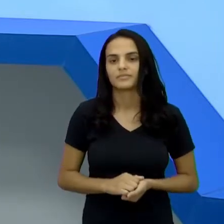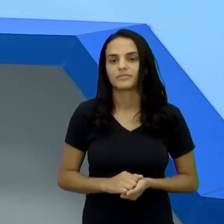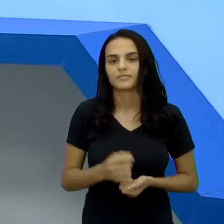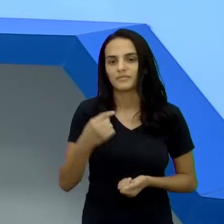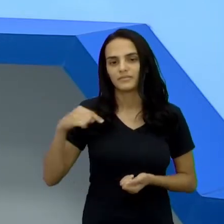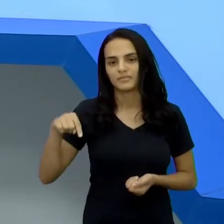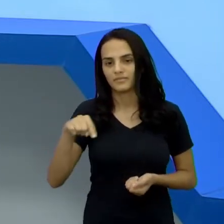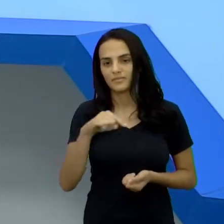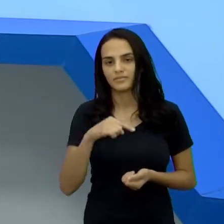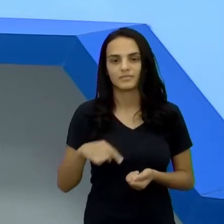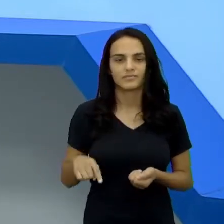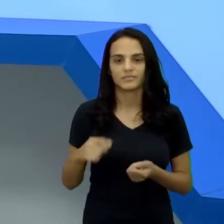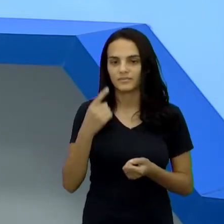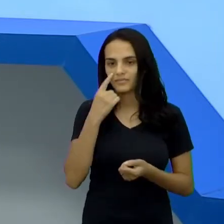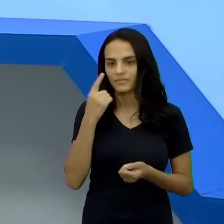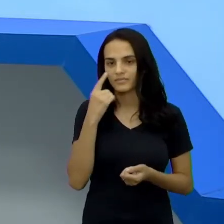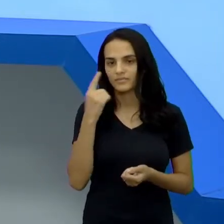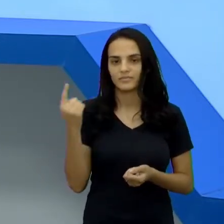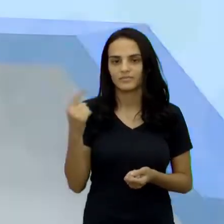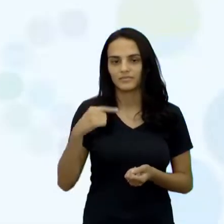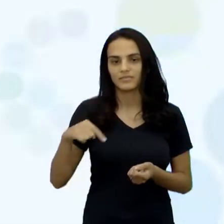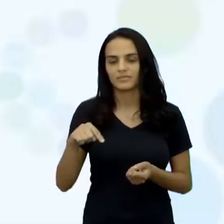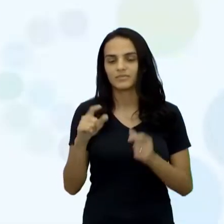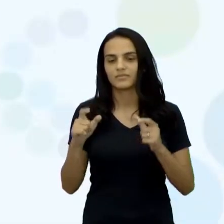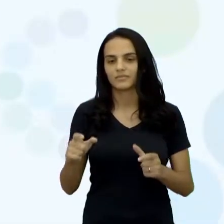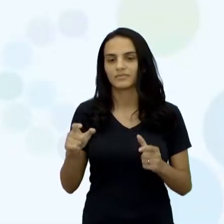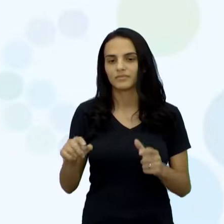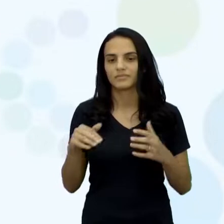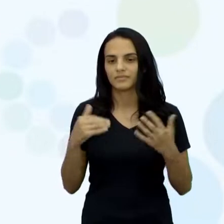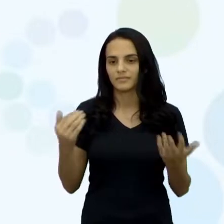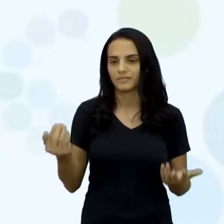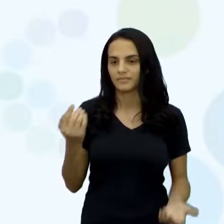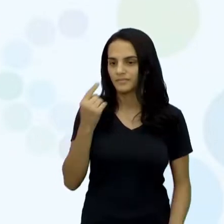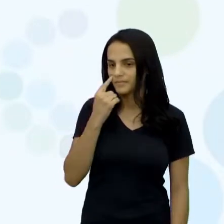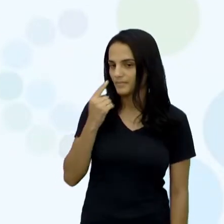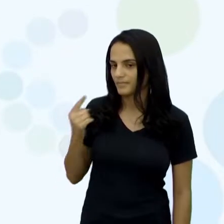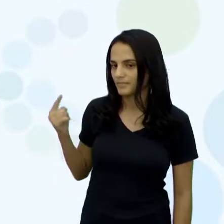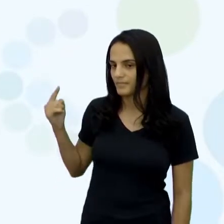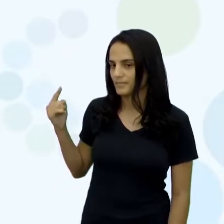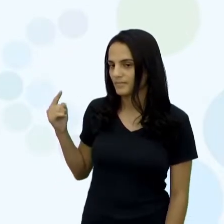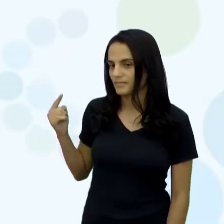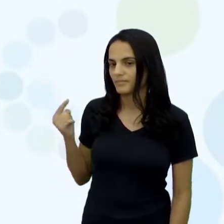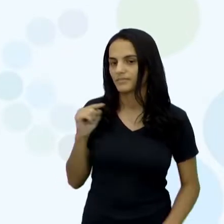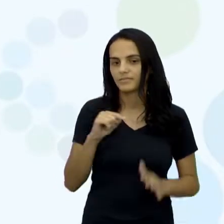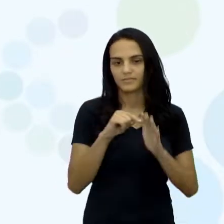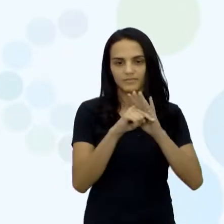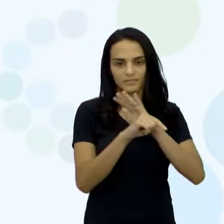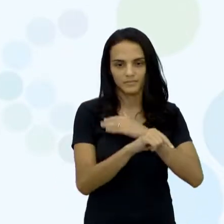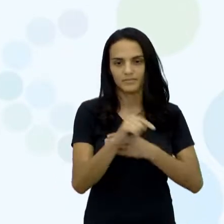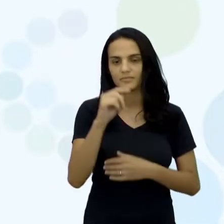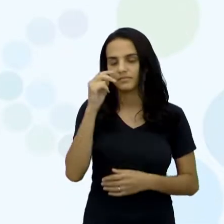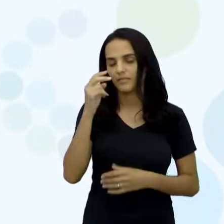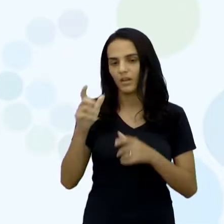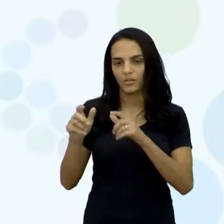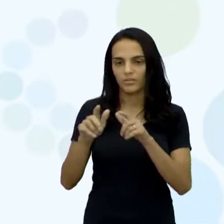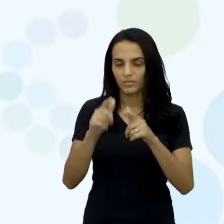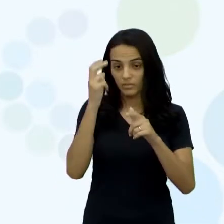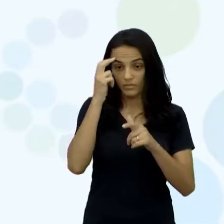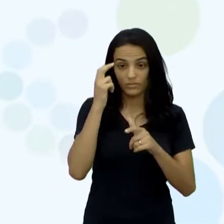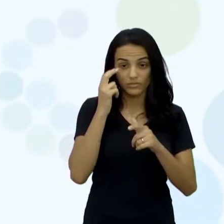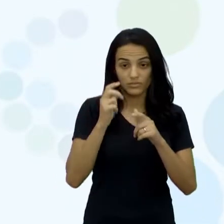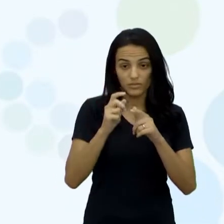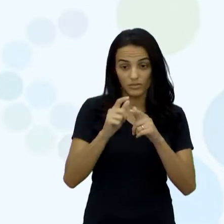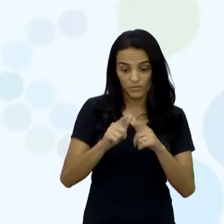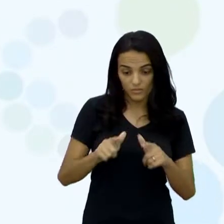nossas burocracias, né? Que é onde estamos nós. Então vai aparecer aí para vocês. Nosso aprofundamento é a cultura do solo do campo à cidade,